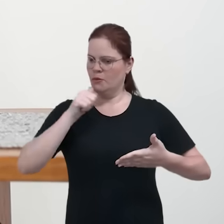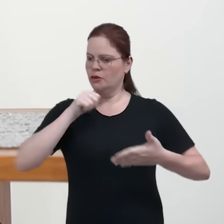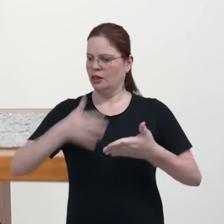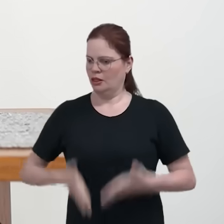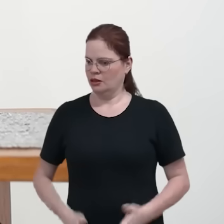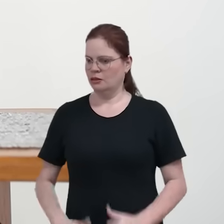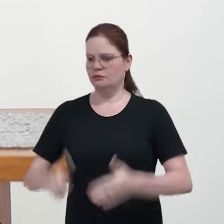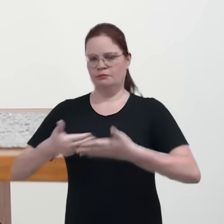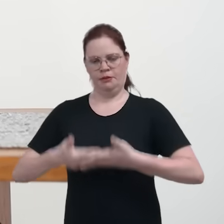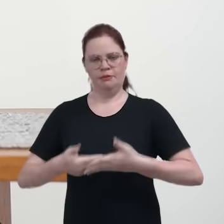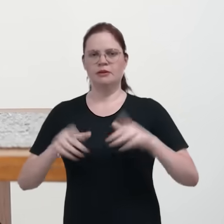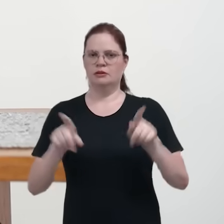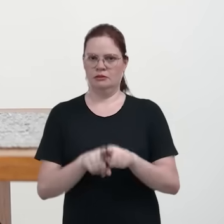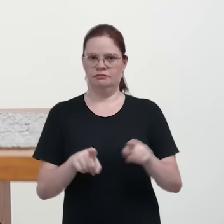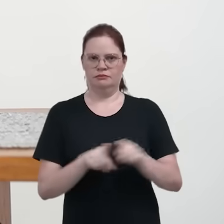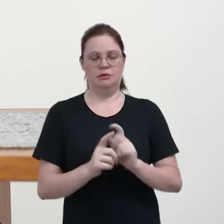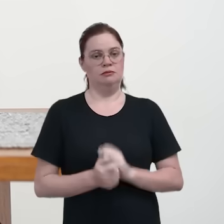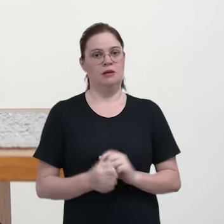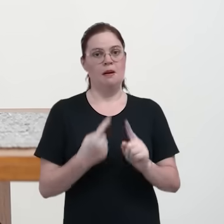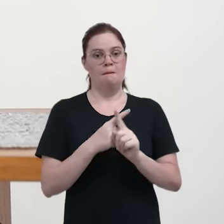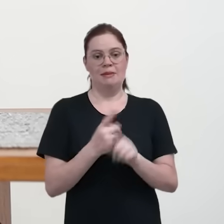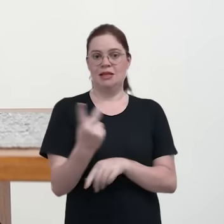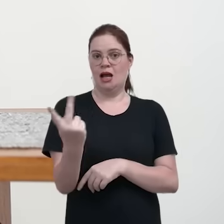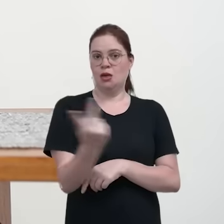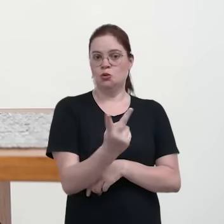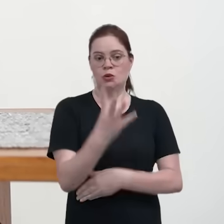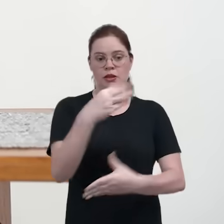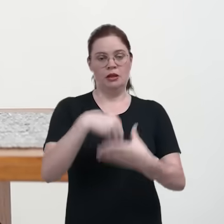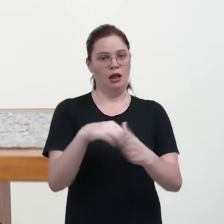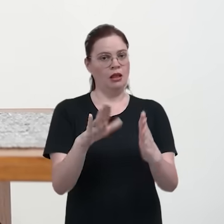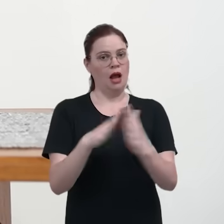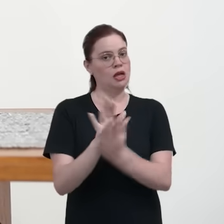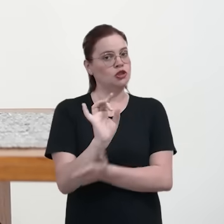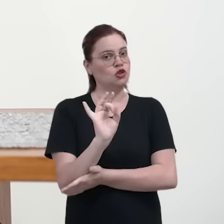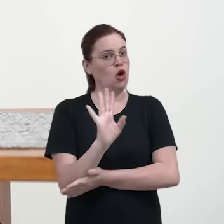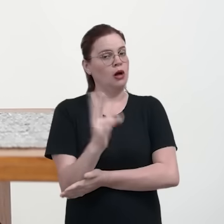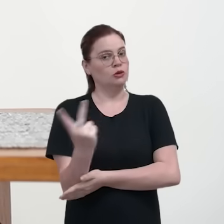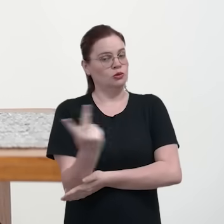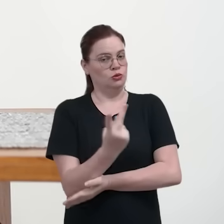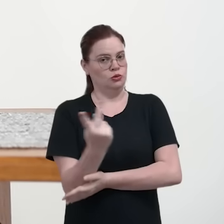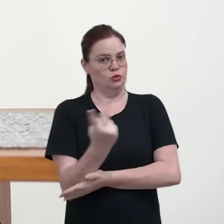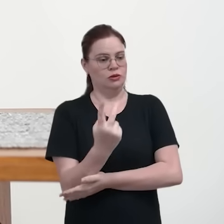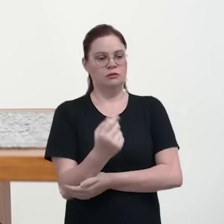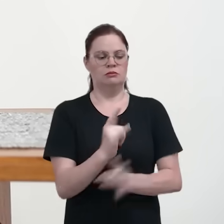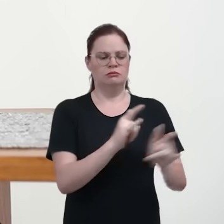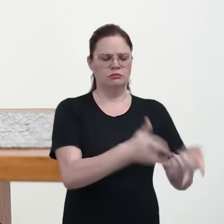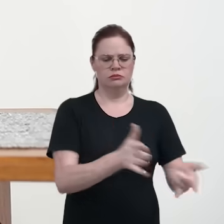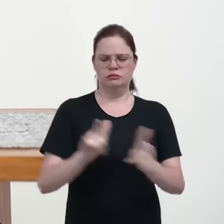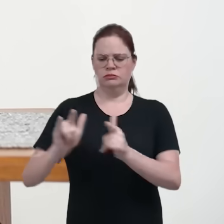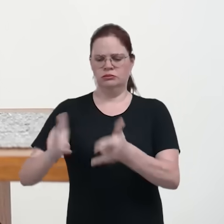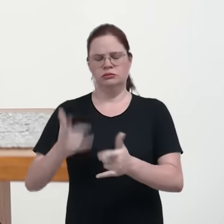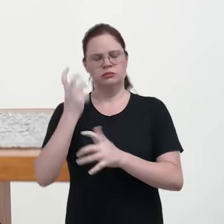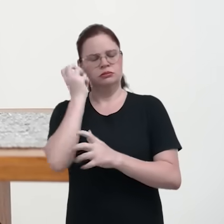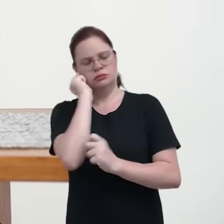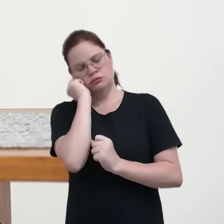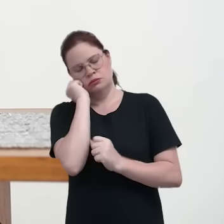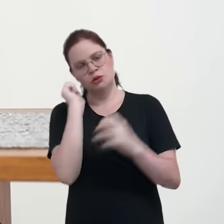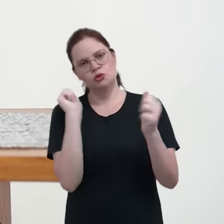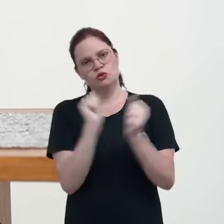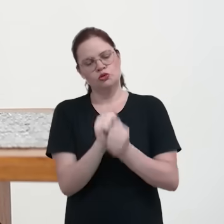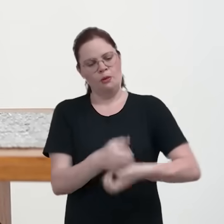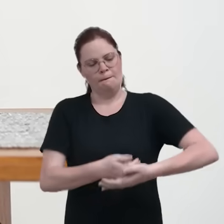num período recente, estavam somente as duas na mesma casa, dormindo junto com seus